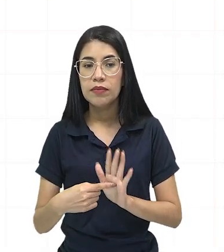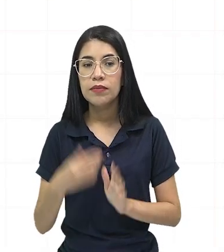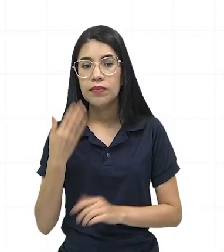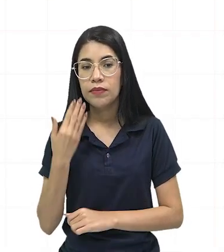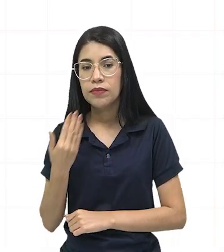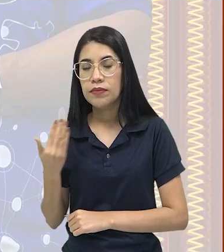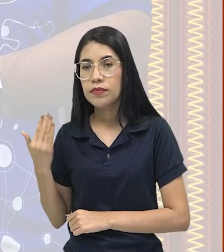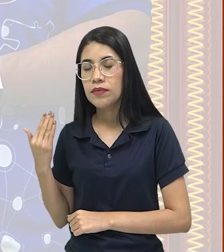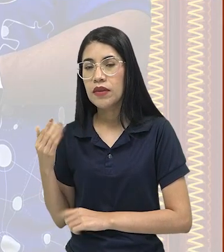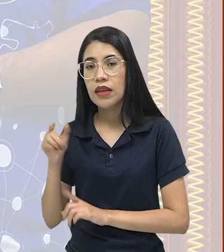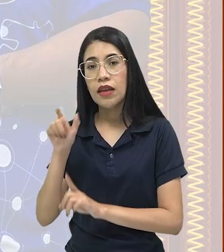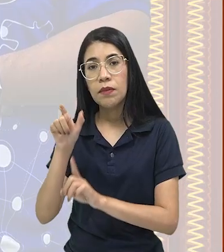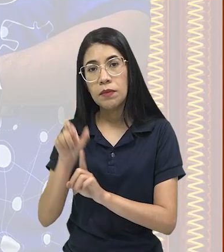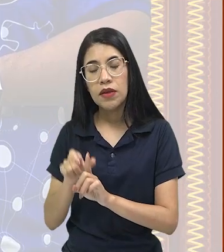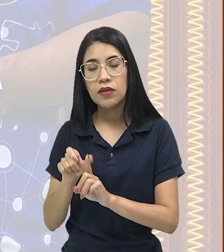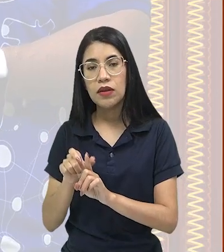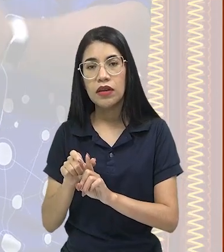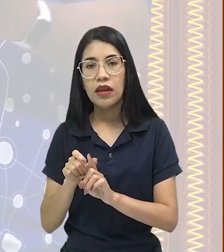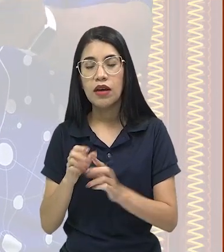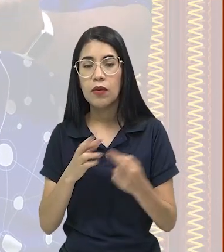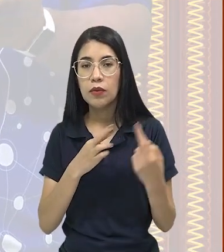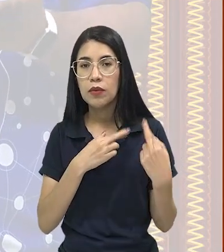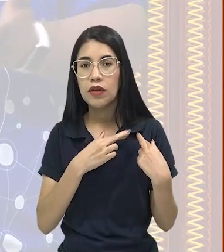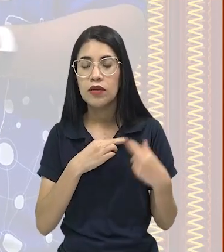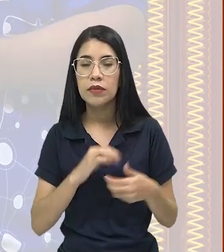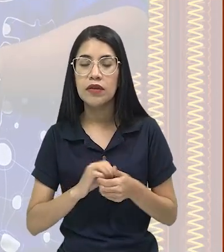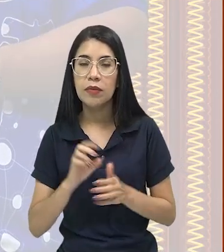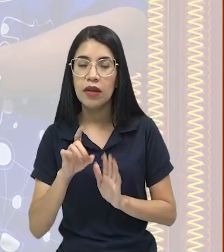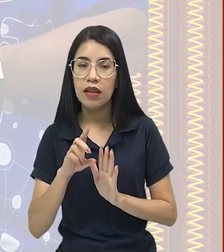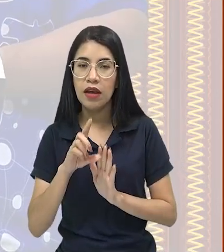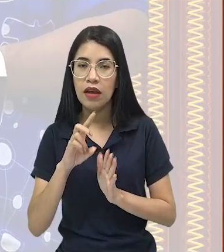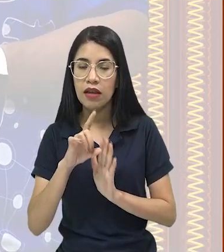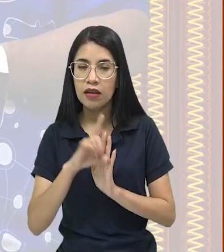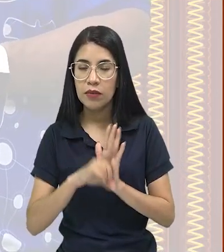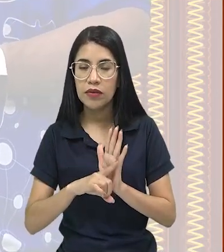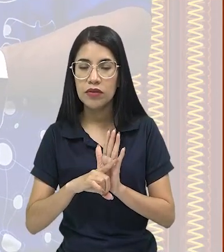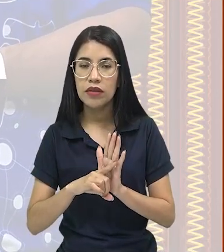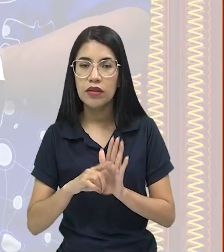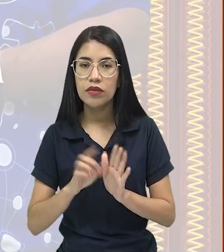cidadão responsável pelo Diretório Pombalino. Então, esse é o Marquês de Pombal, o